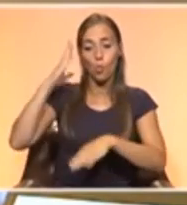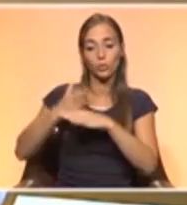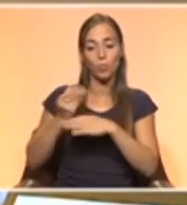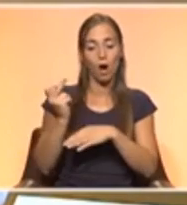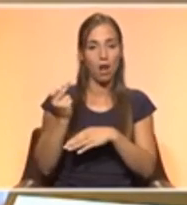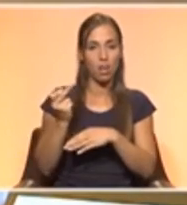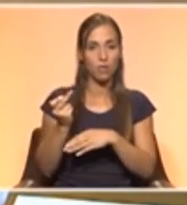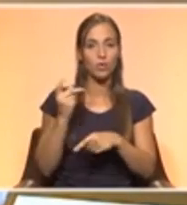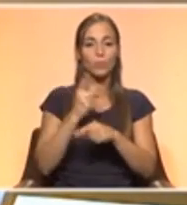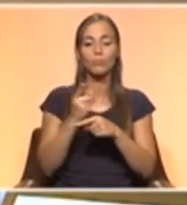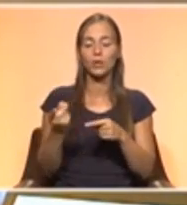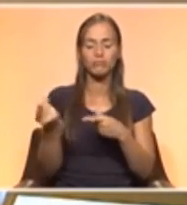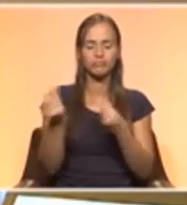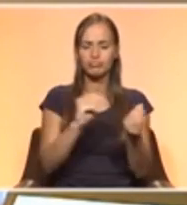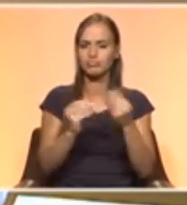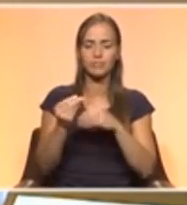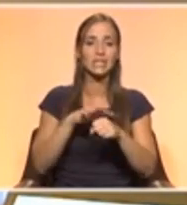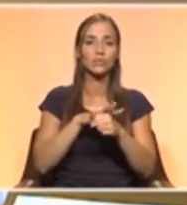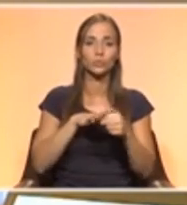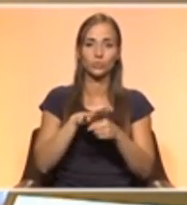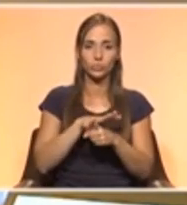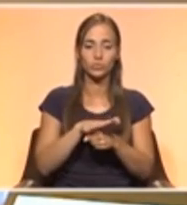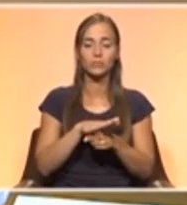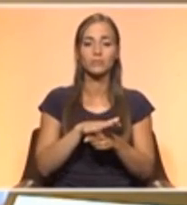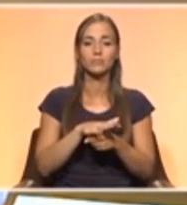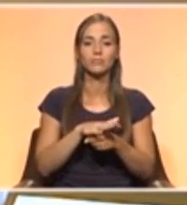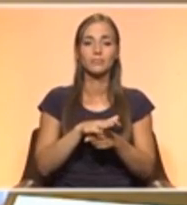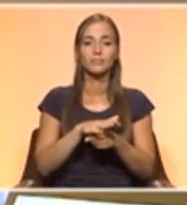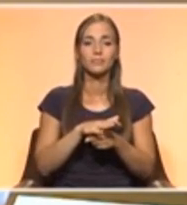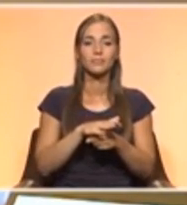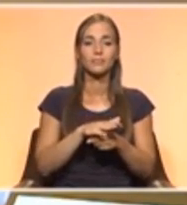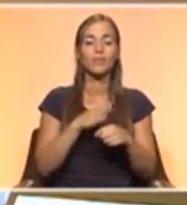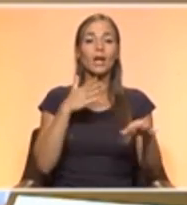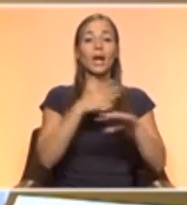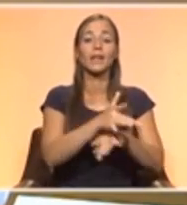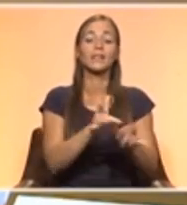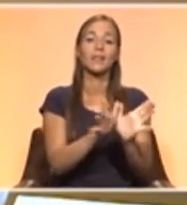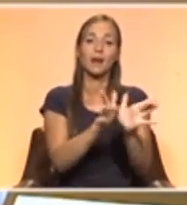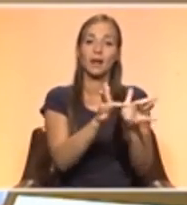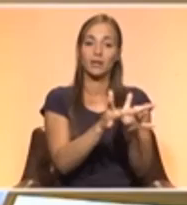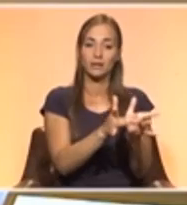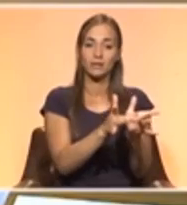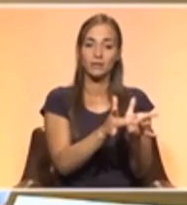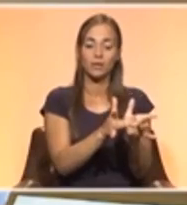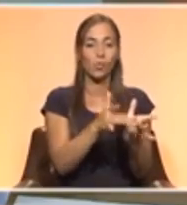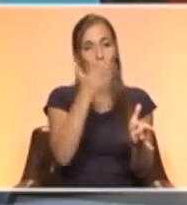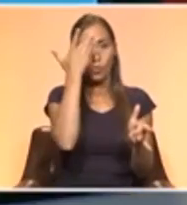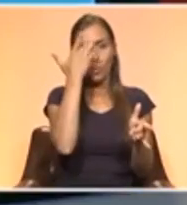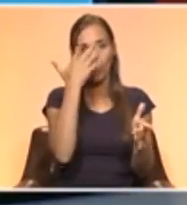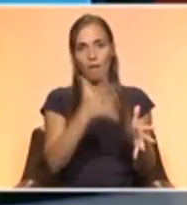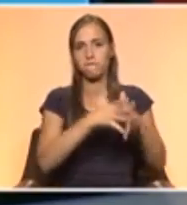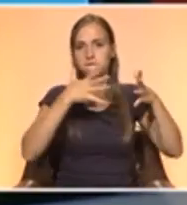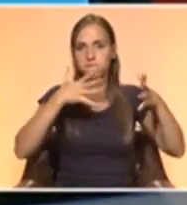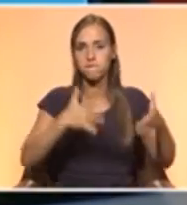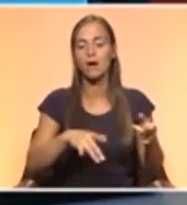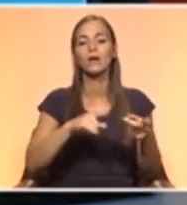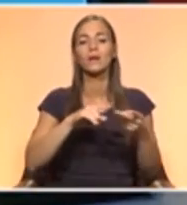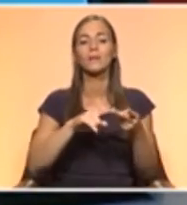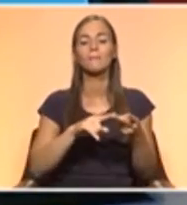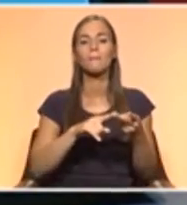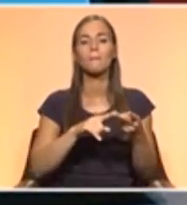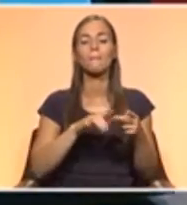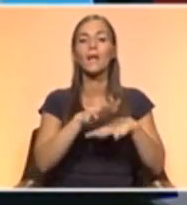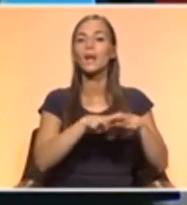porque foi um culminado de situações primeiro porque pelo os acesso à internet como estamos a ver há pouco eh já é um número bastante elevado eh segundo as redes